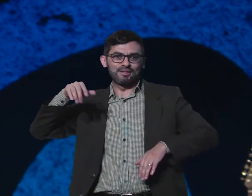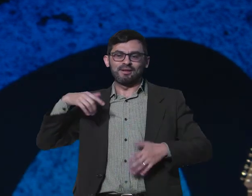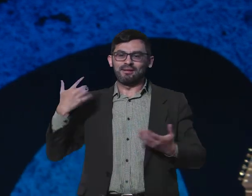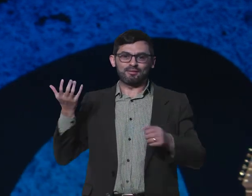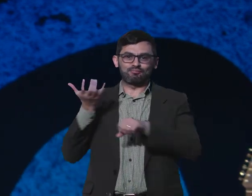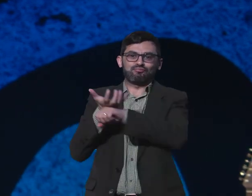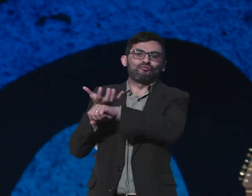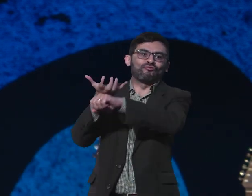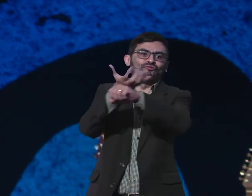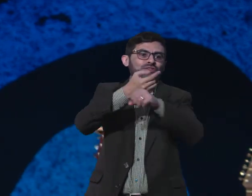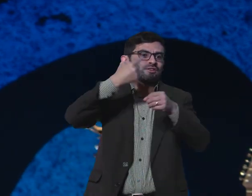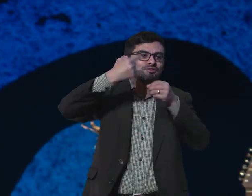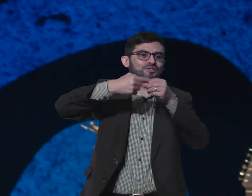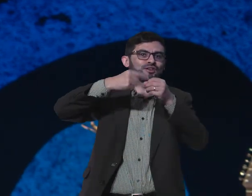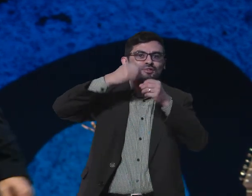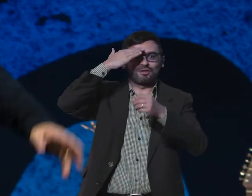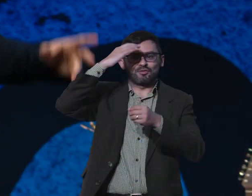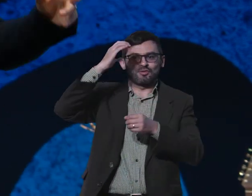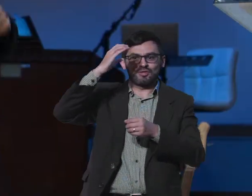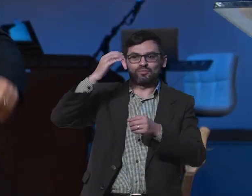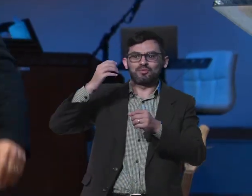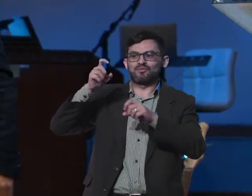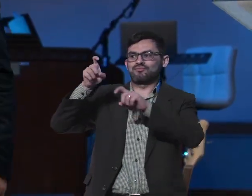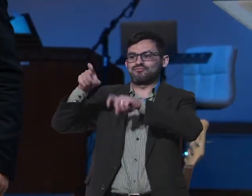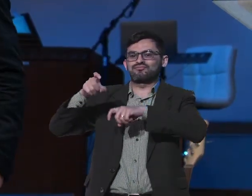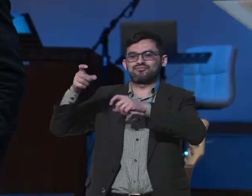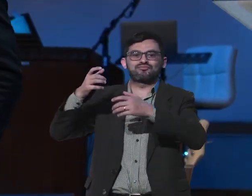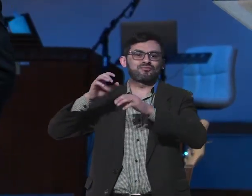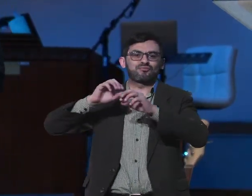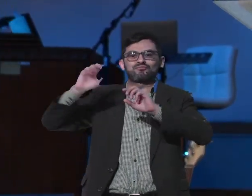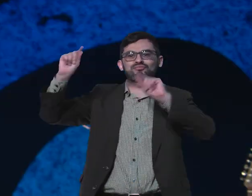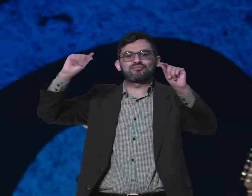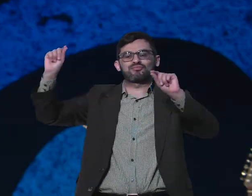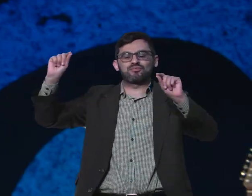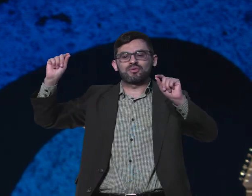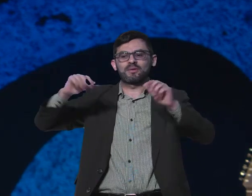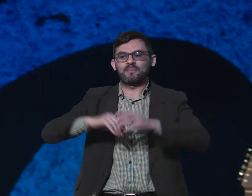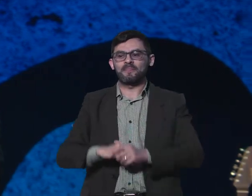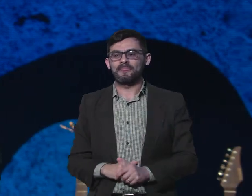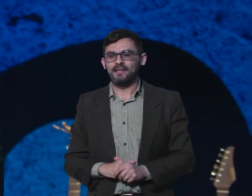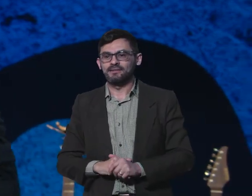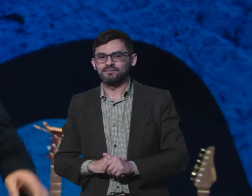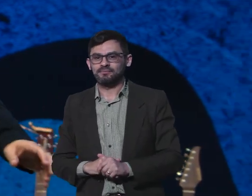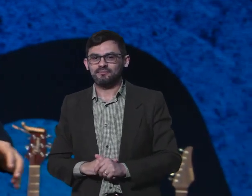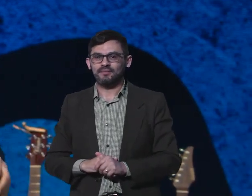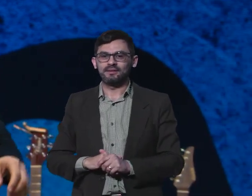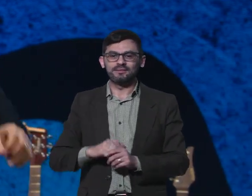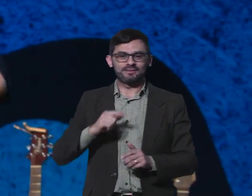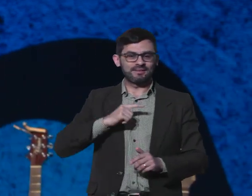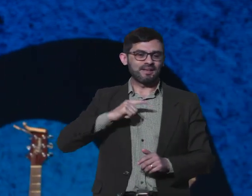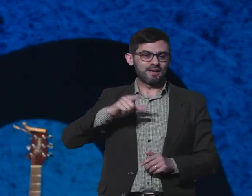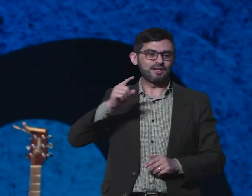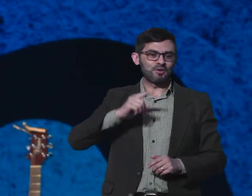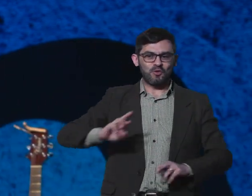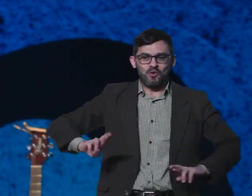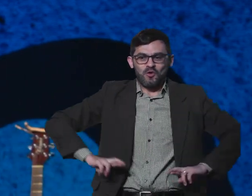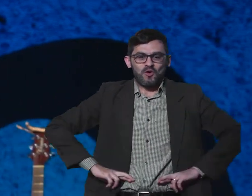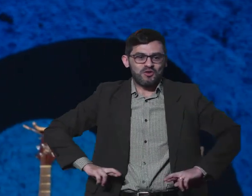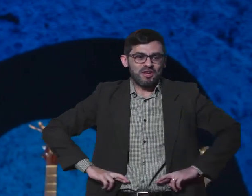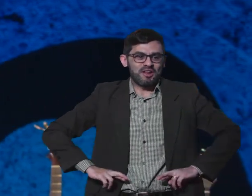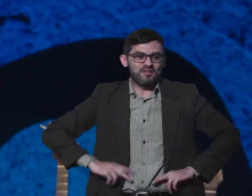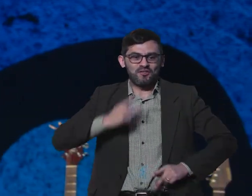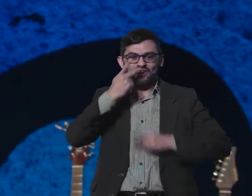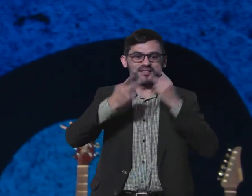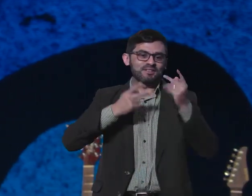Eles devem ter lido o salmo que o Rogerinho um dia contou aqui, que como é que era a história mesmo? 1.000 vão para o Nordeste,